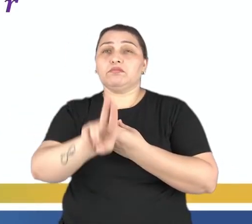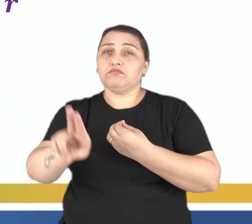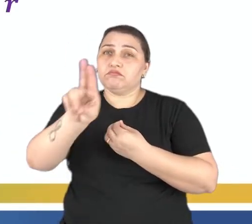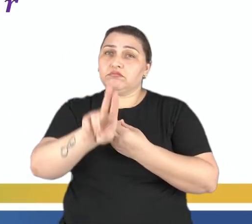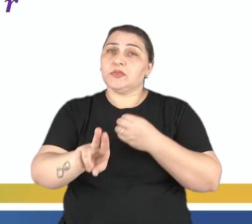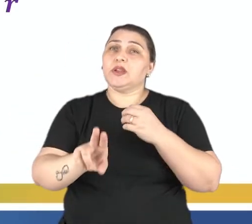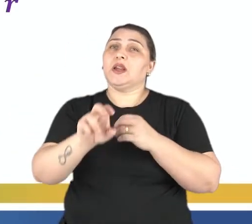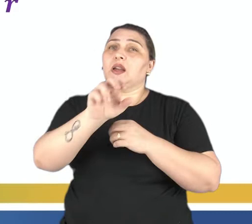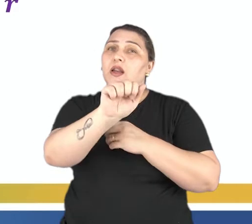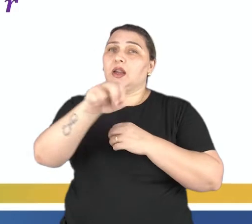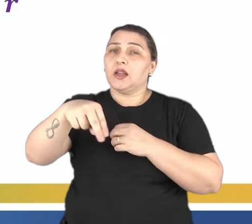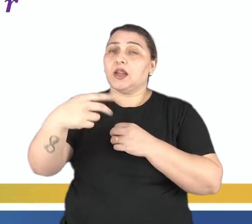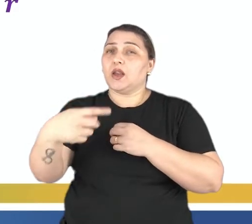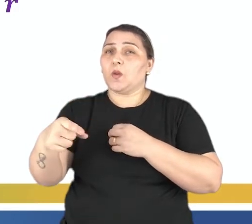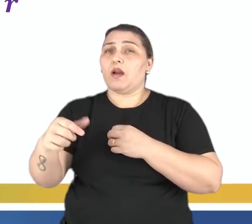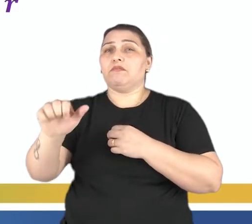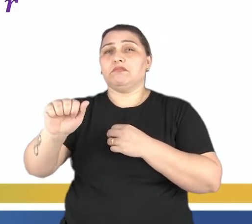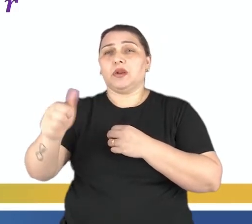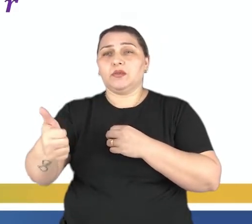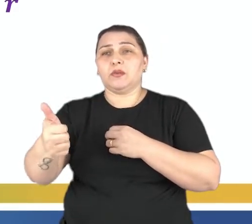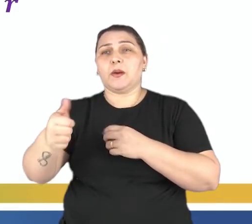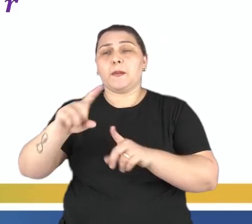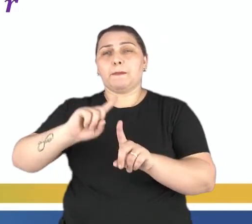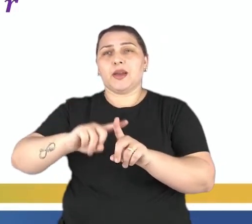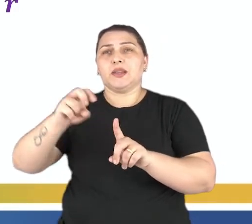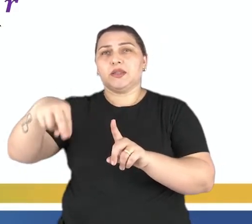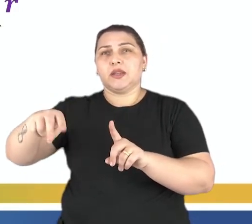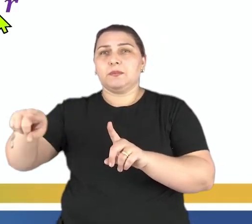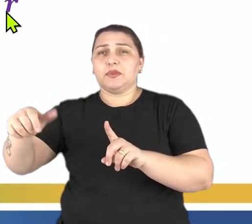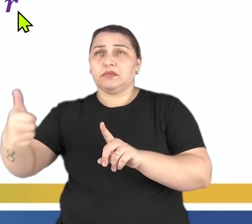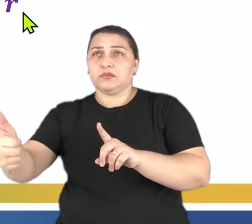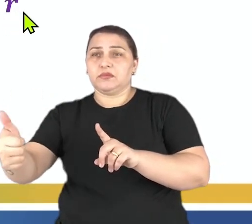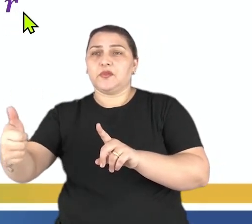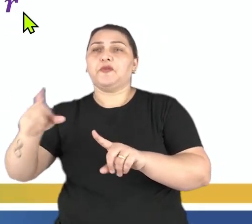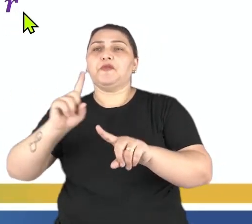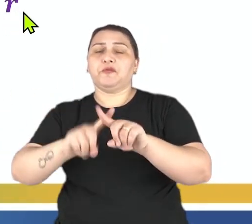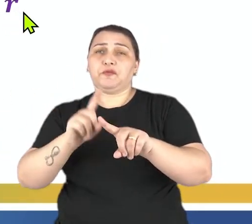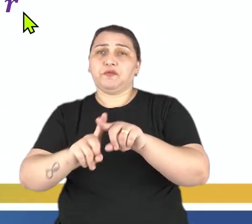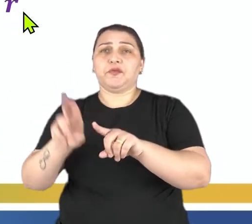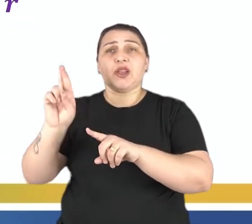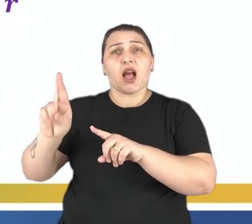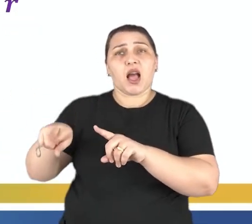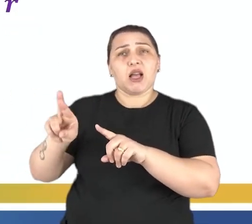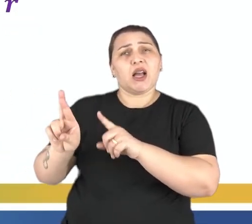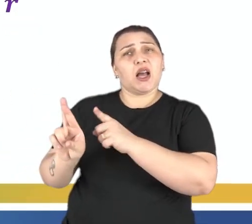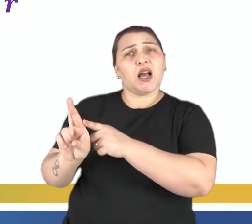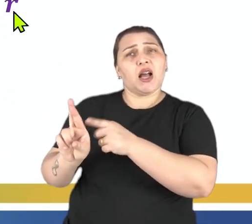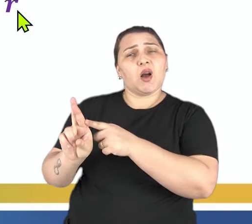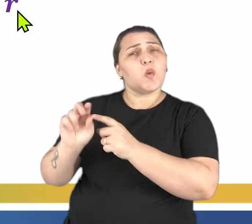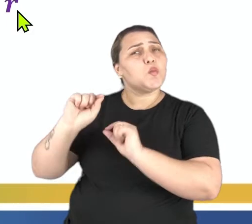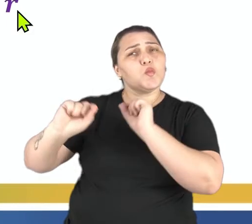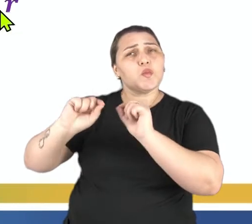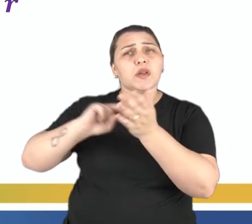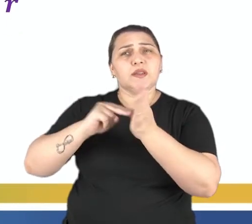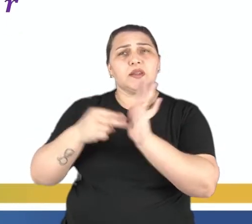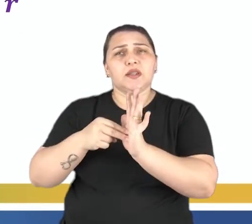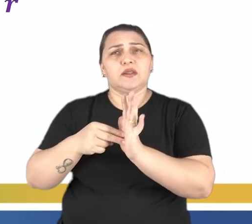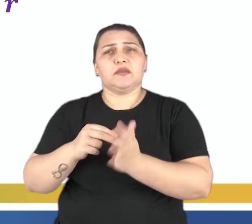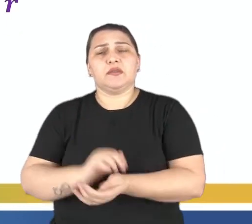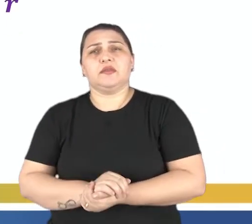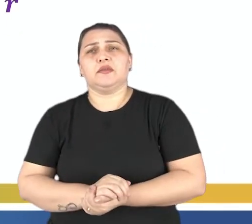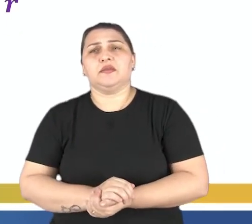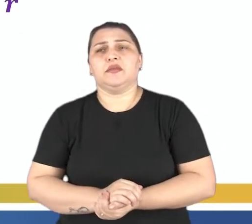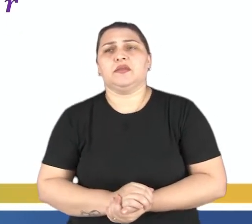utilizar AN igual a 1 mais N menos 1 vezes a razão. Professor, o que isso significa?